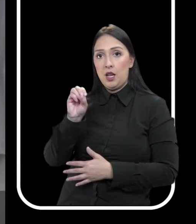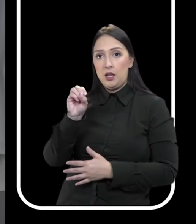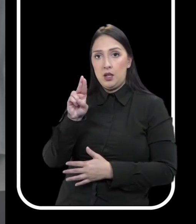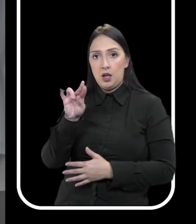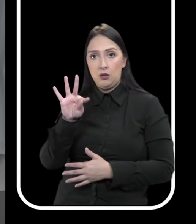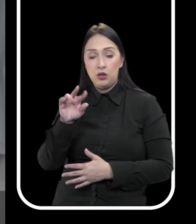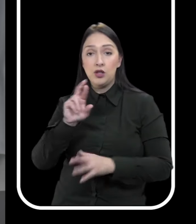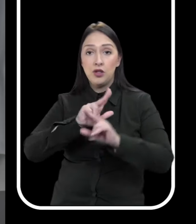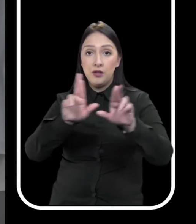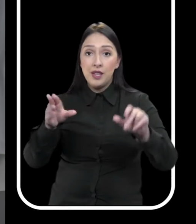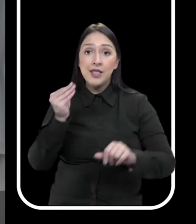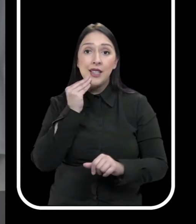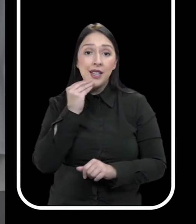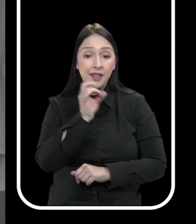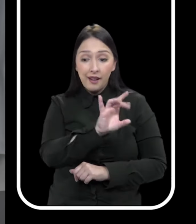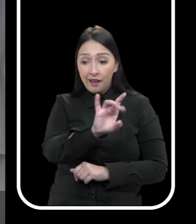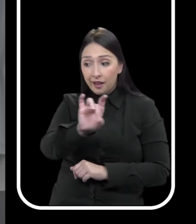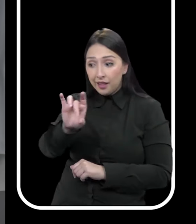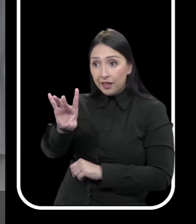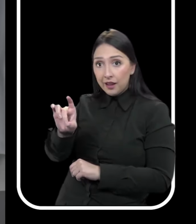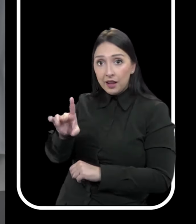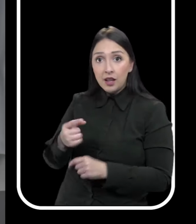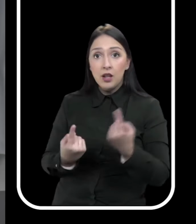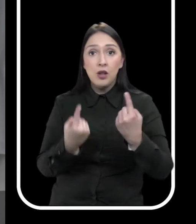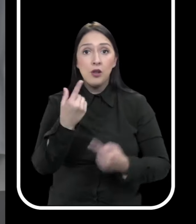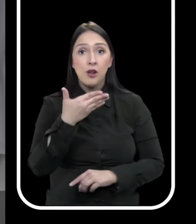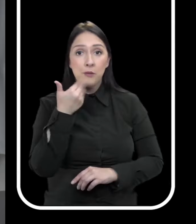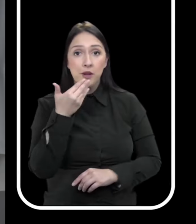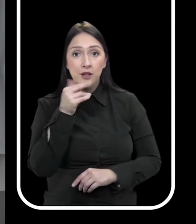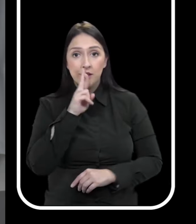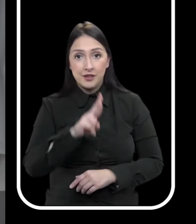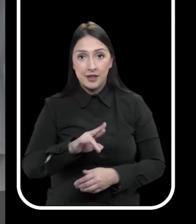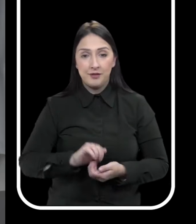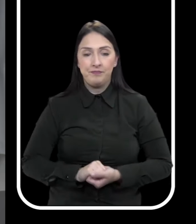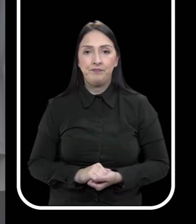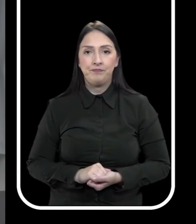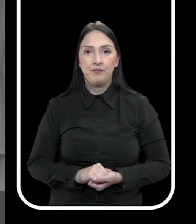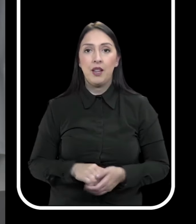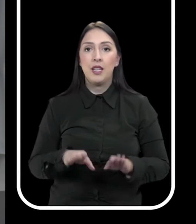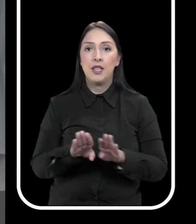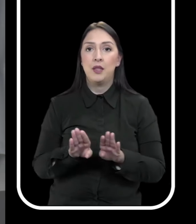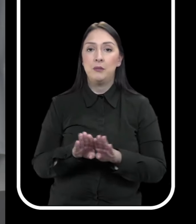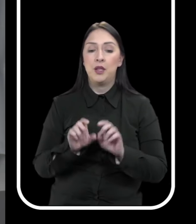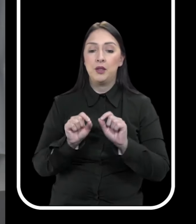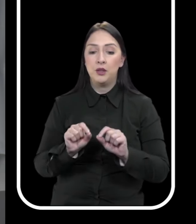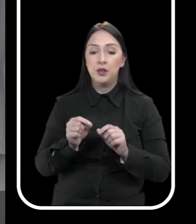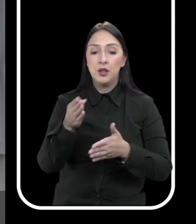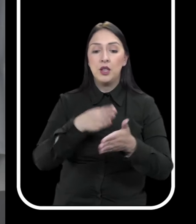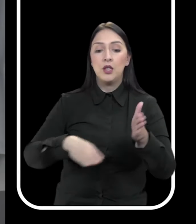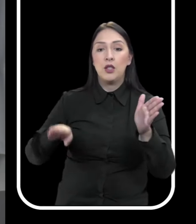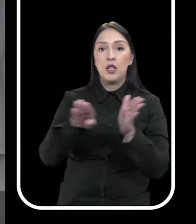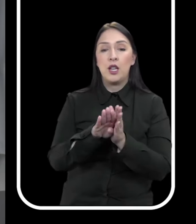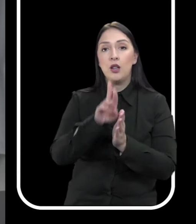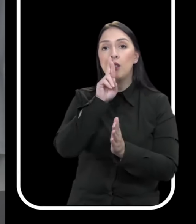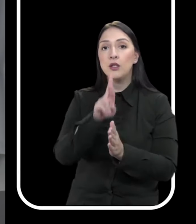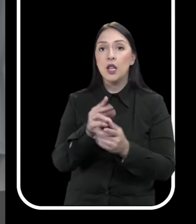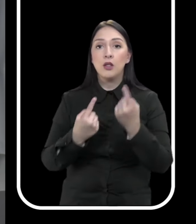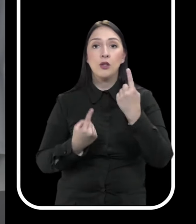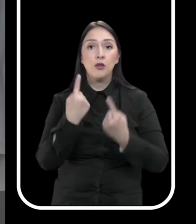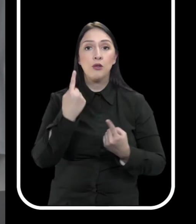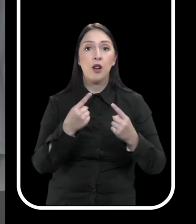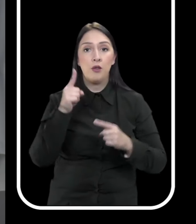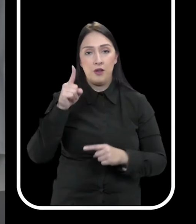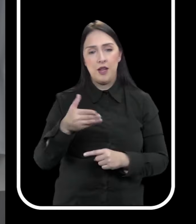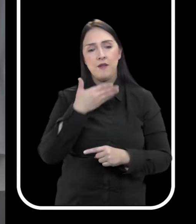layout diferentes e teste cada um deles para ver qual que dá o melhor resultado. E, consequentemente, você chegar à